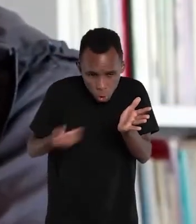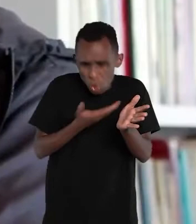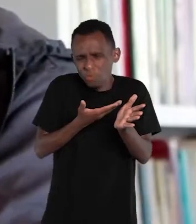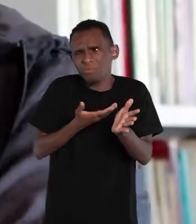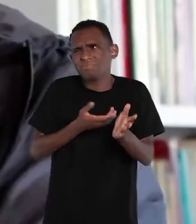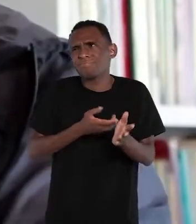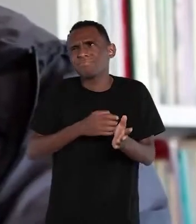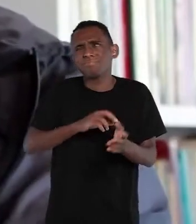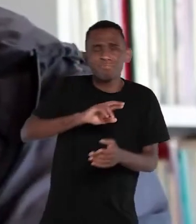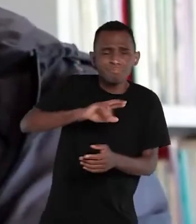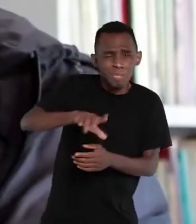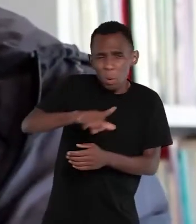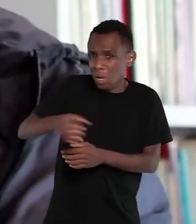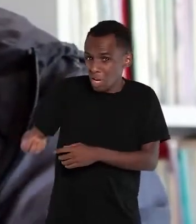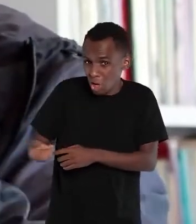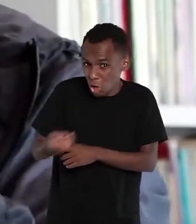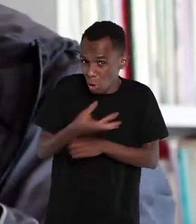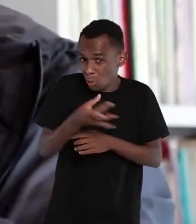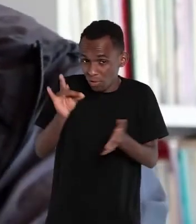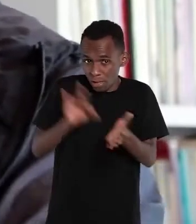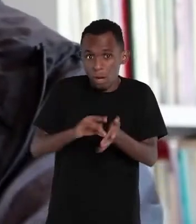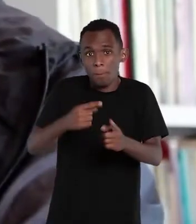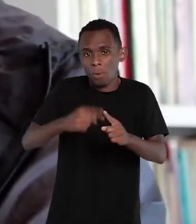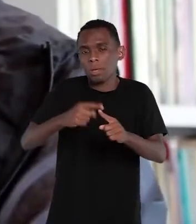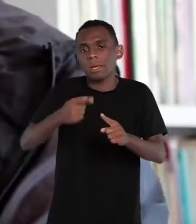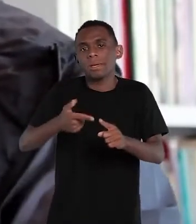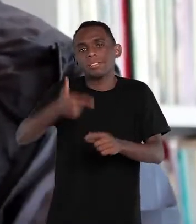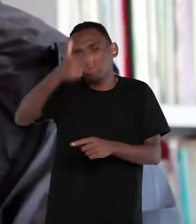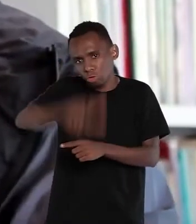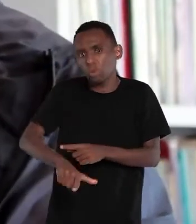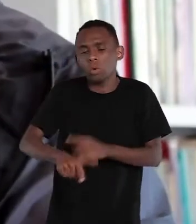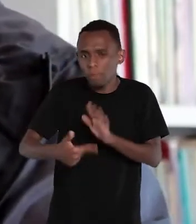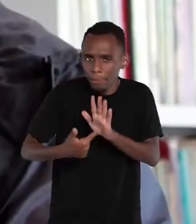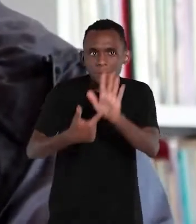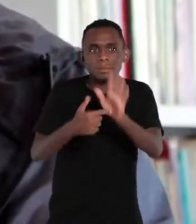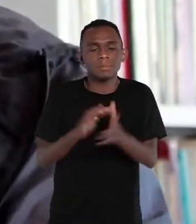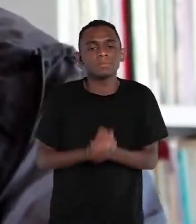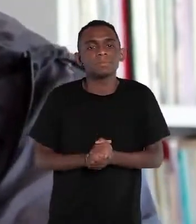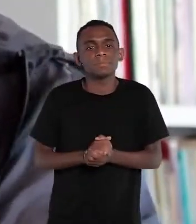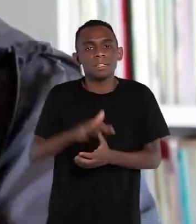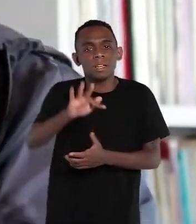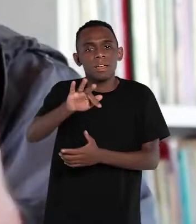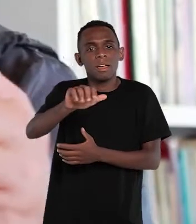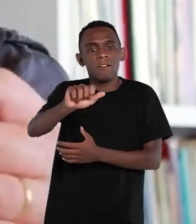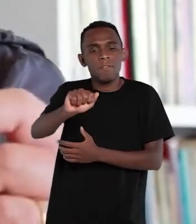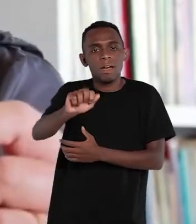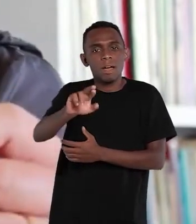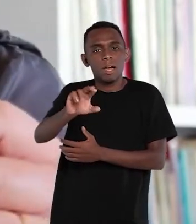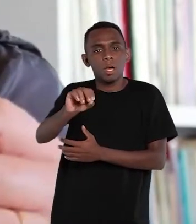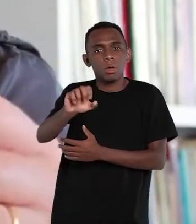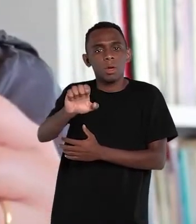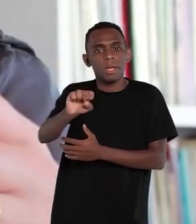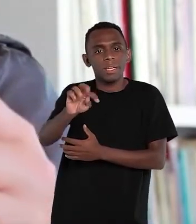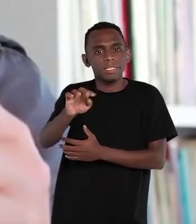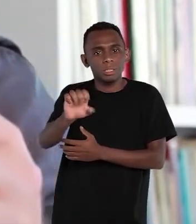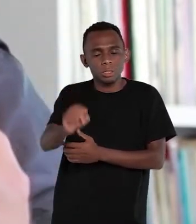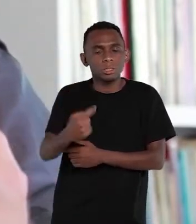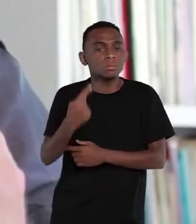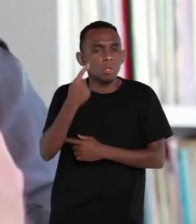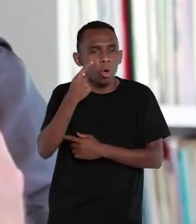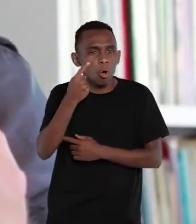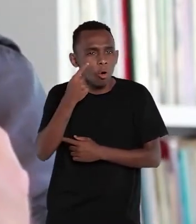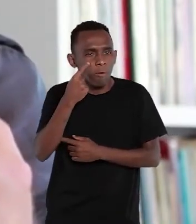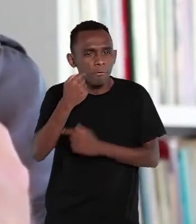mais recente, nem tão mais recente assim, é um relançamento do Faroestes. Vou colocar aqui para o